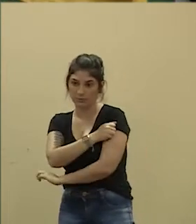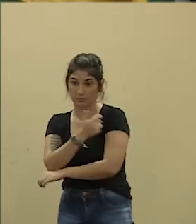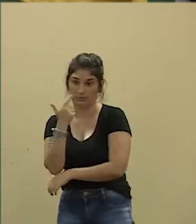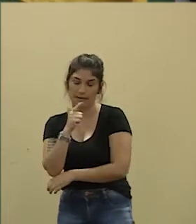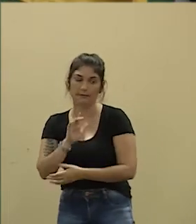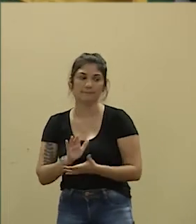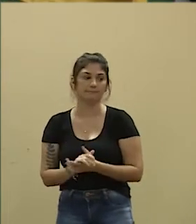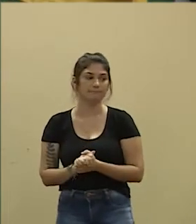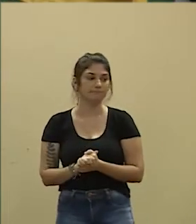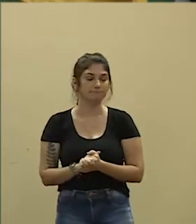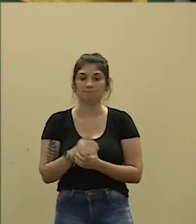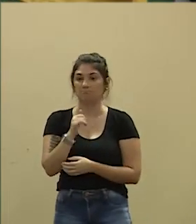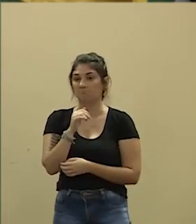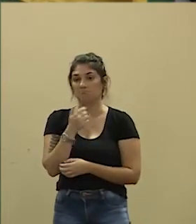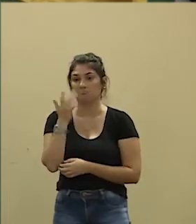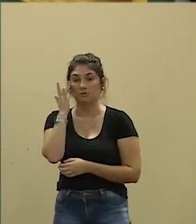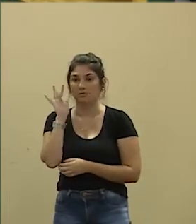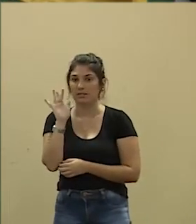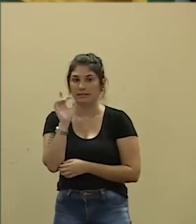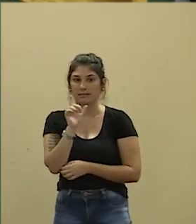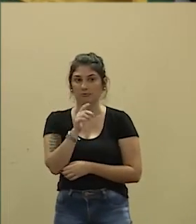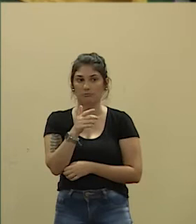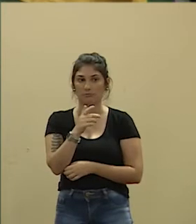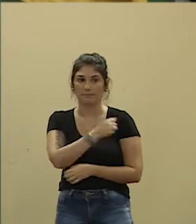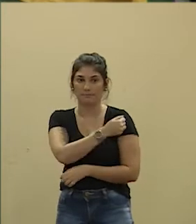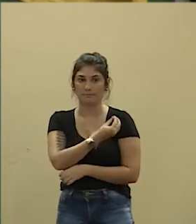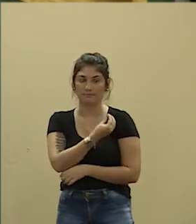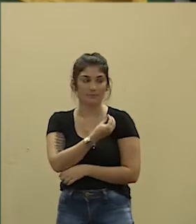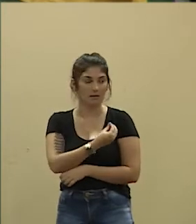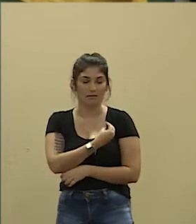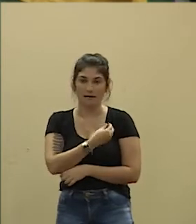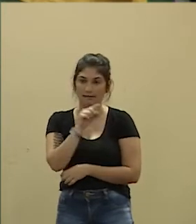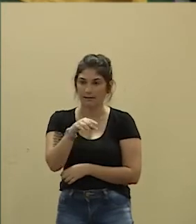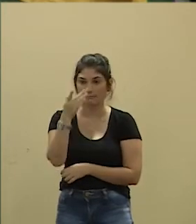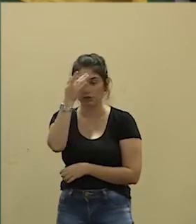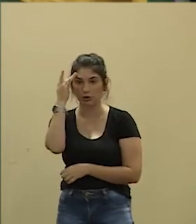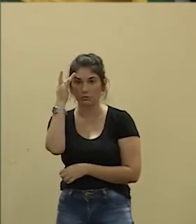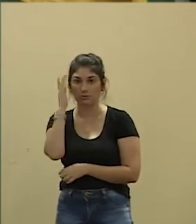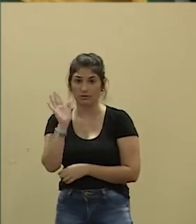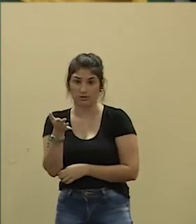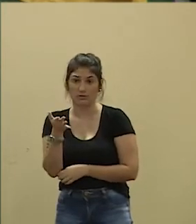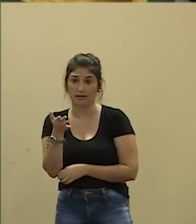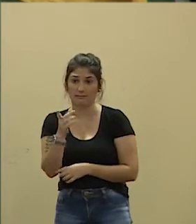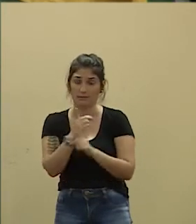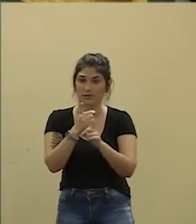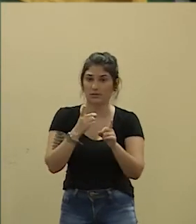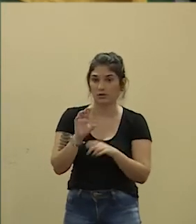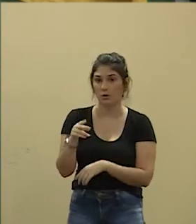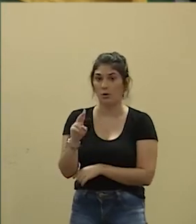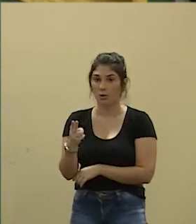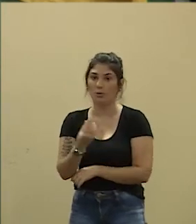não sei se alguém aqui tem experiência com a docência a distância é o mesmo presencial mas aqui a gente tem